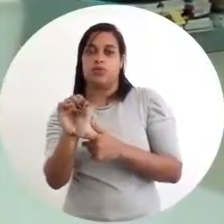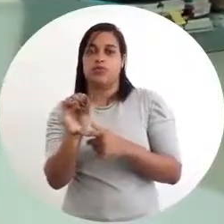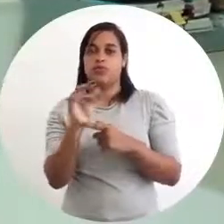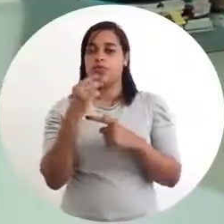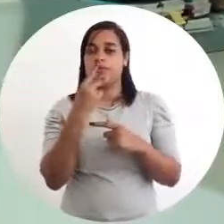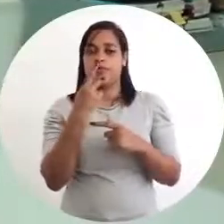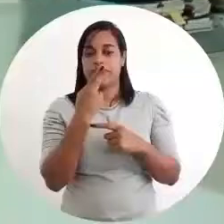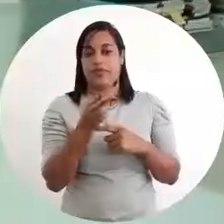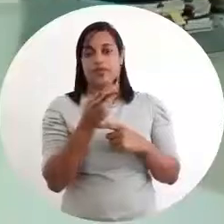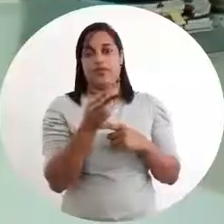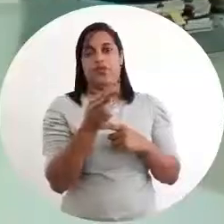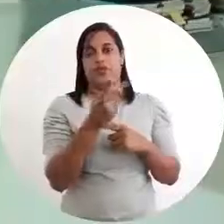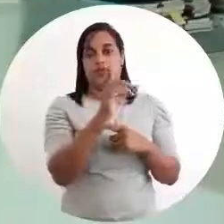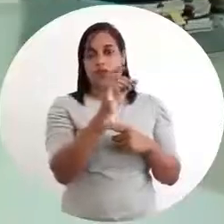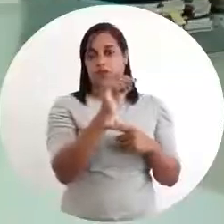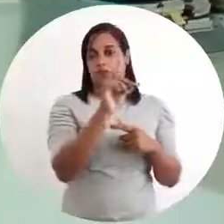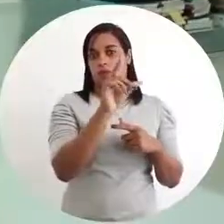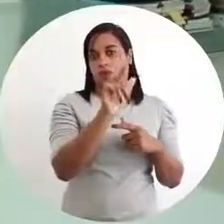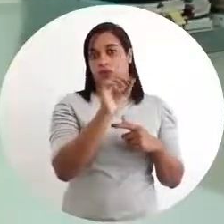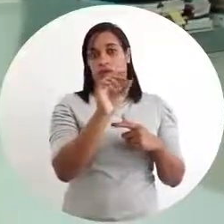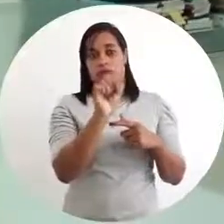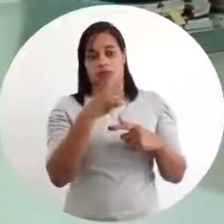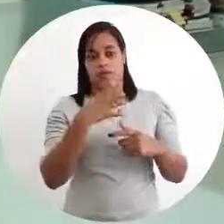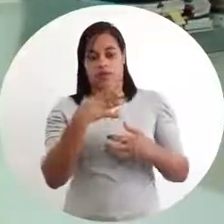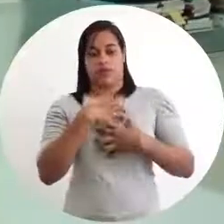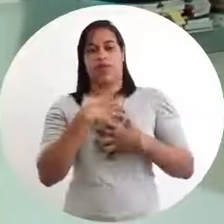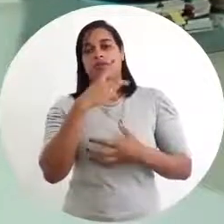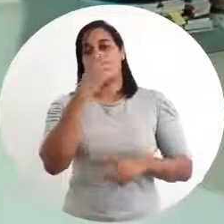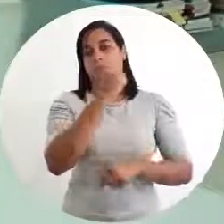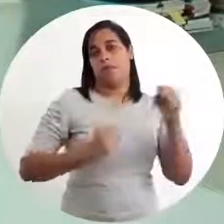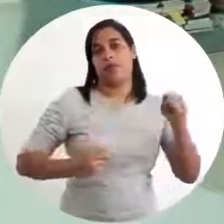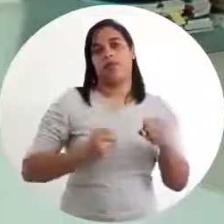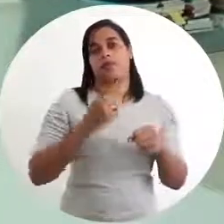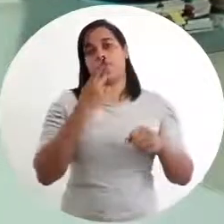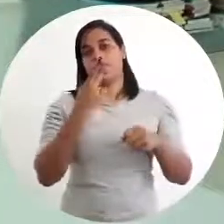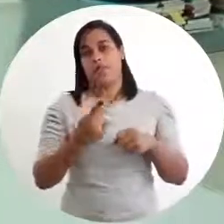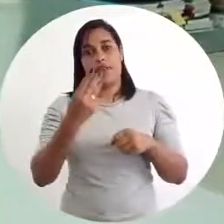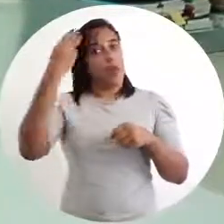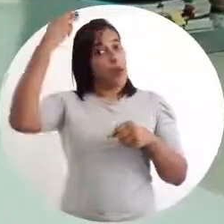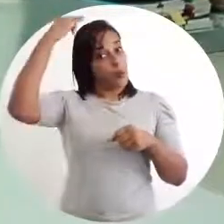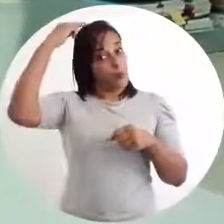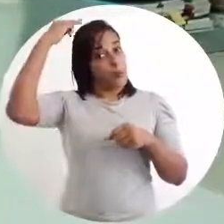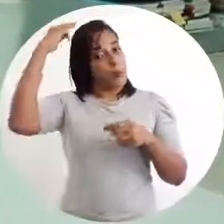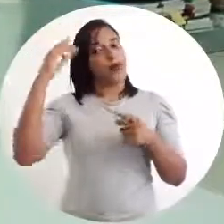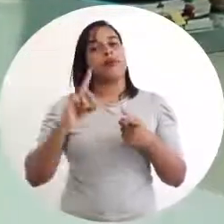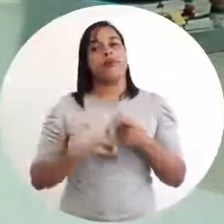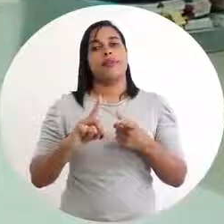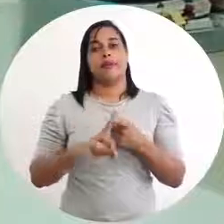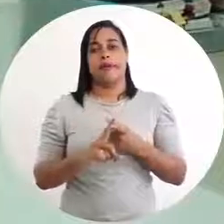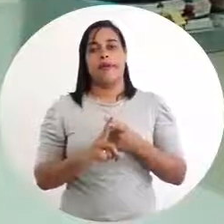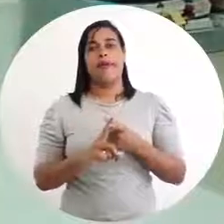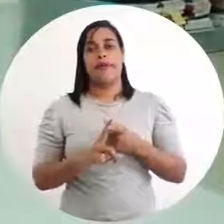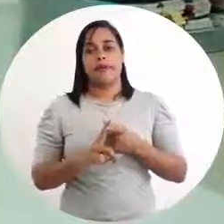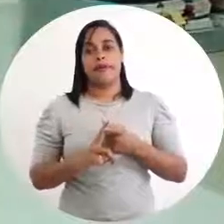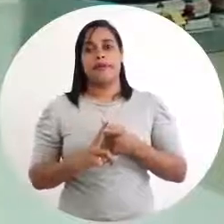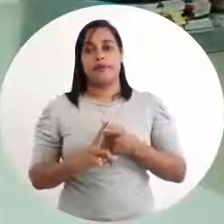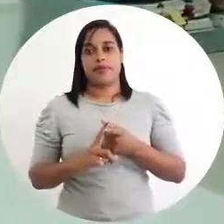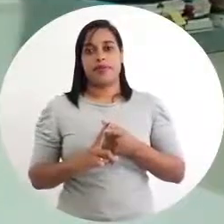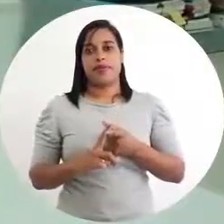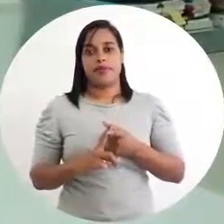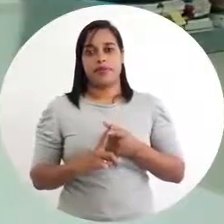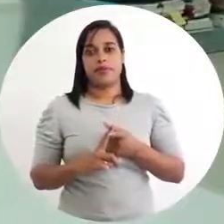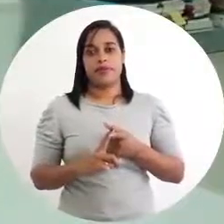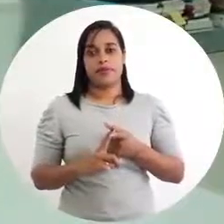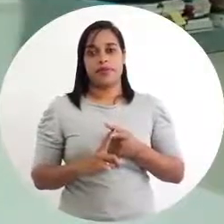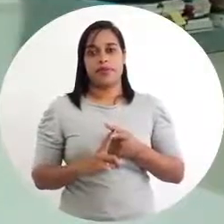crime doloso, aquele com intenção de matar. Diferentemente, eu também falo sobre a questão da culpa, e por aí vai. A